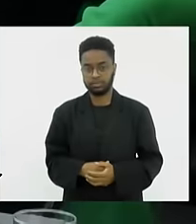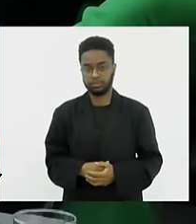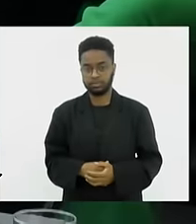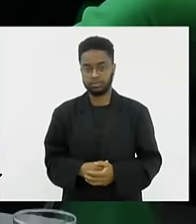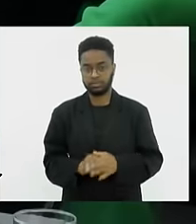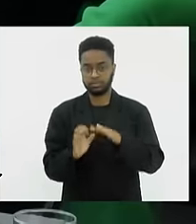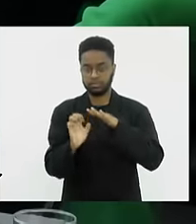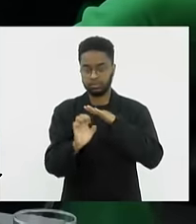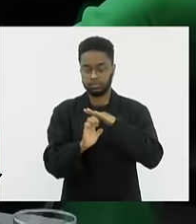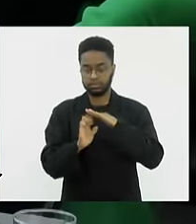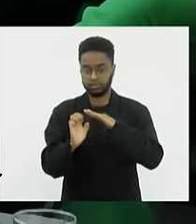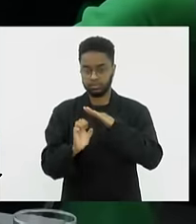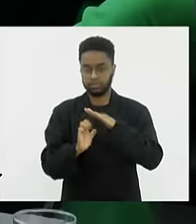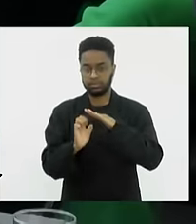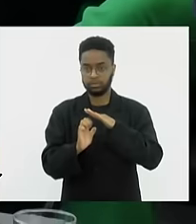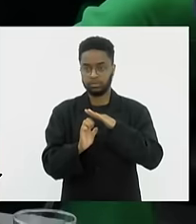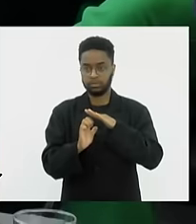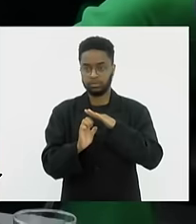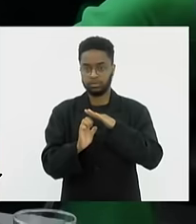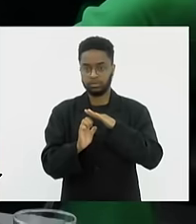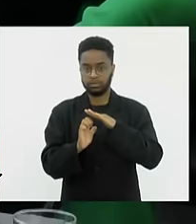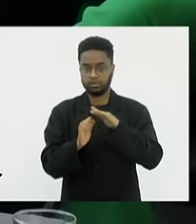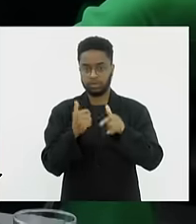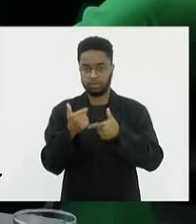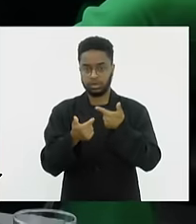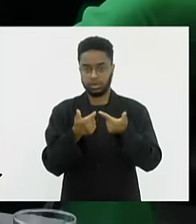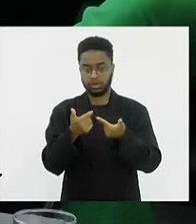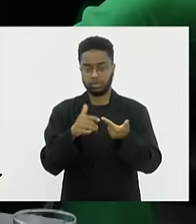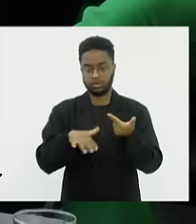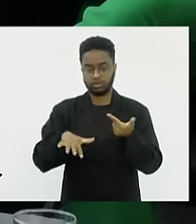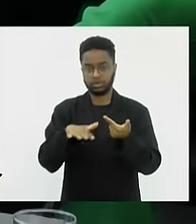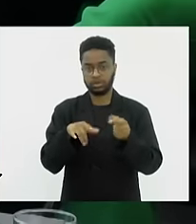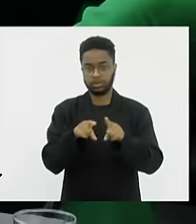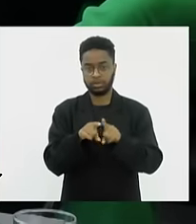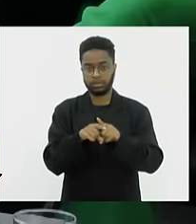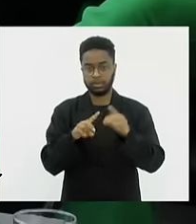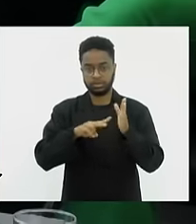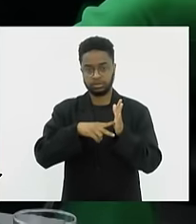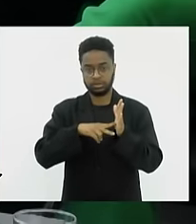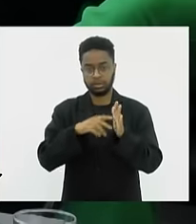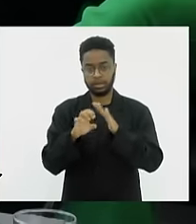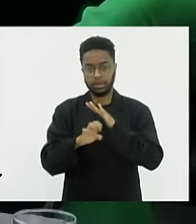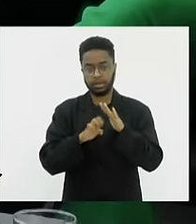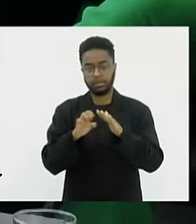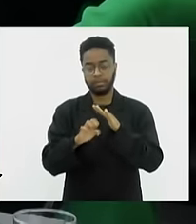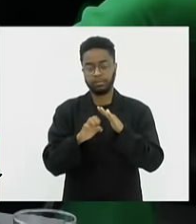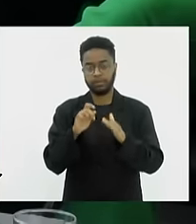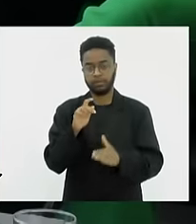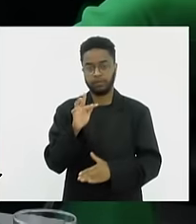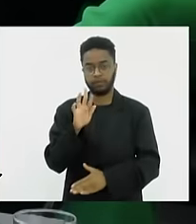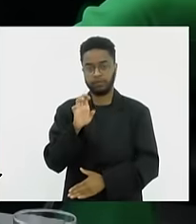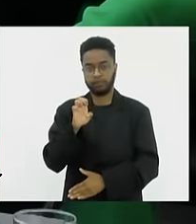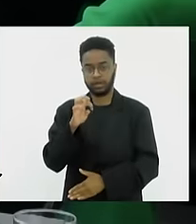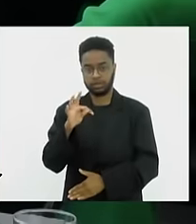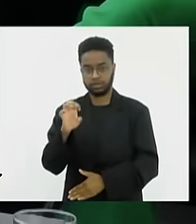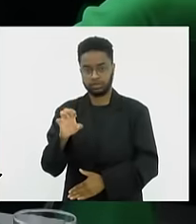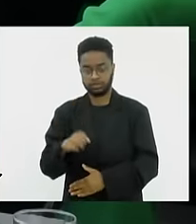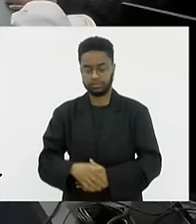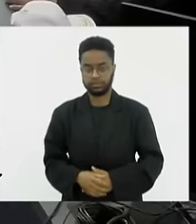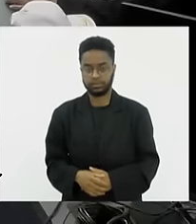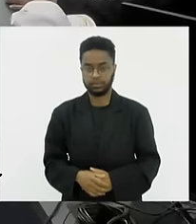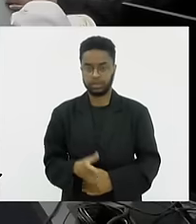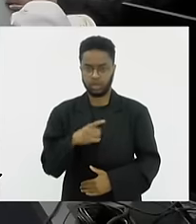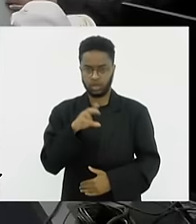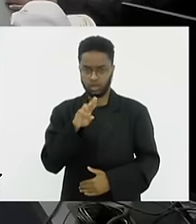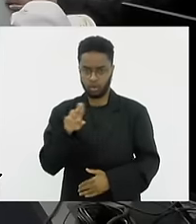das empresas, tanto dos serviços regulares, quanto o sindicato das empresas de fretamento. O senhor tem nome